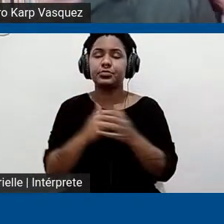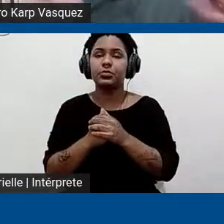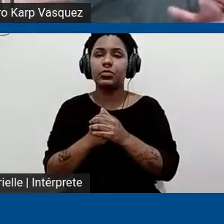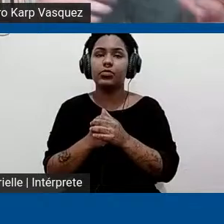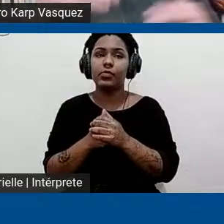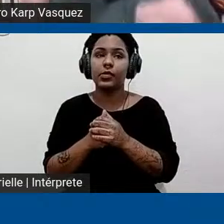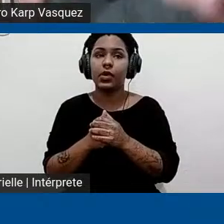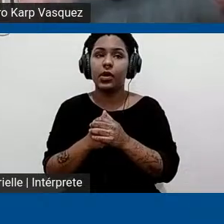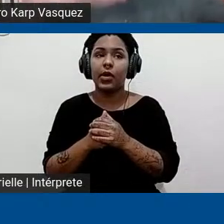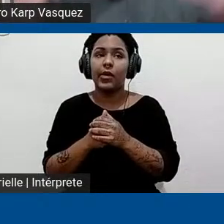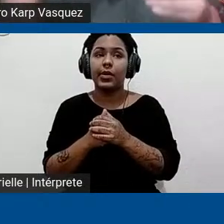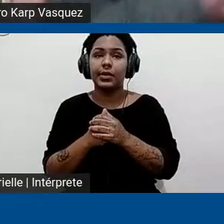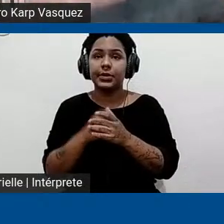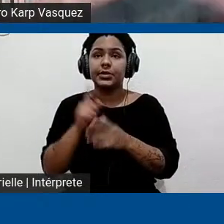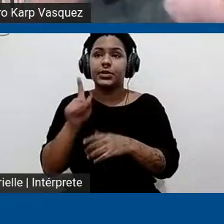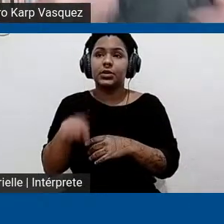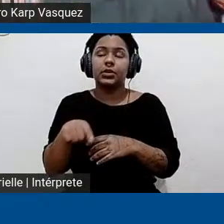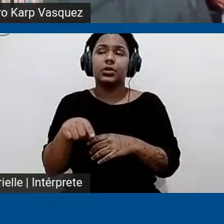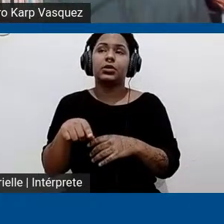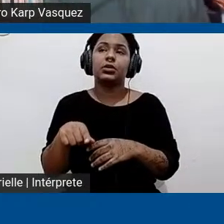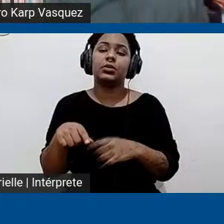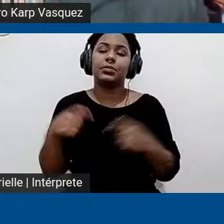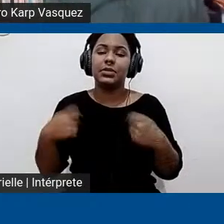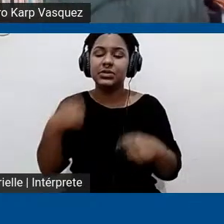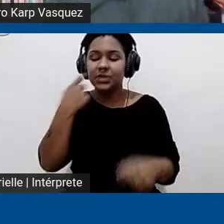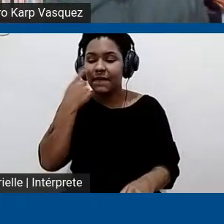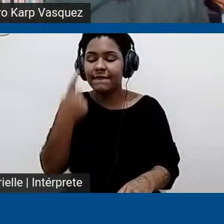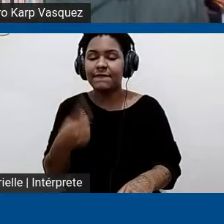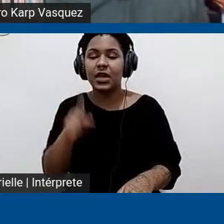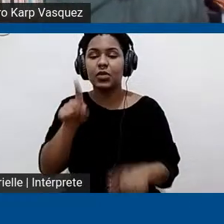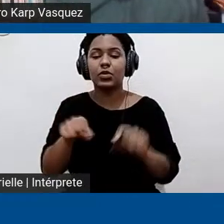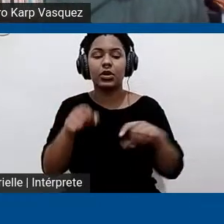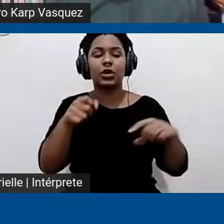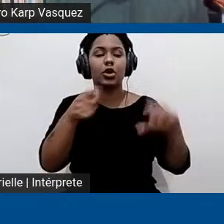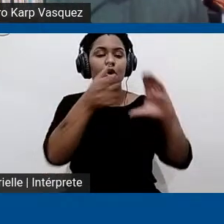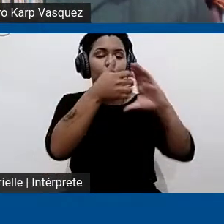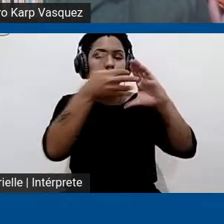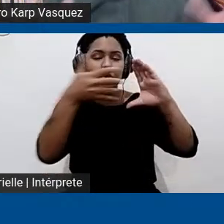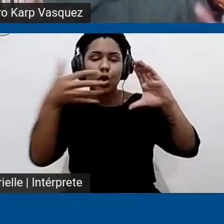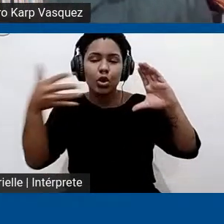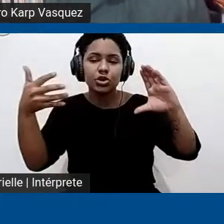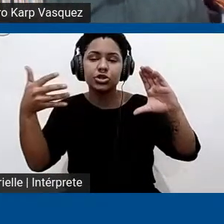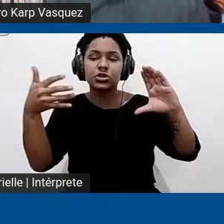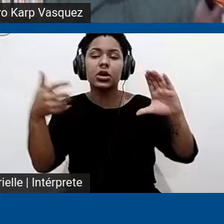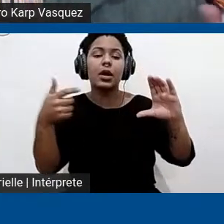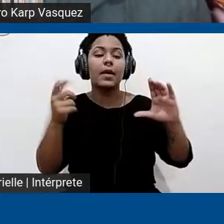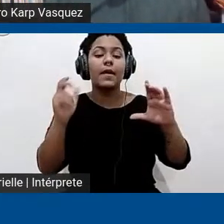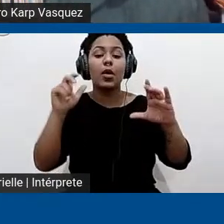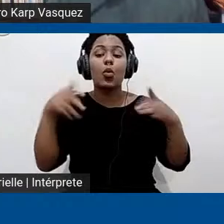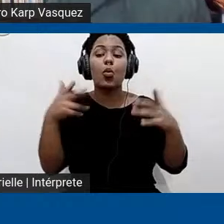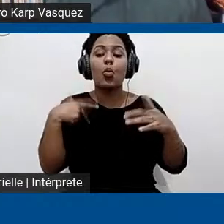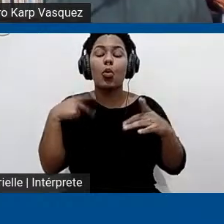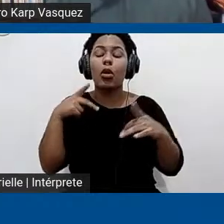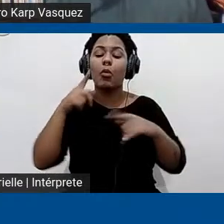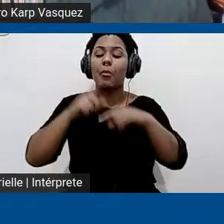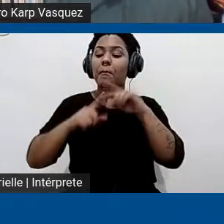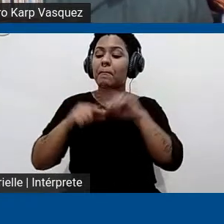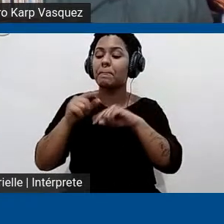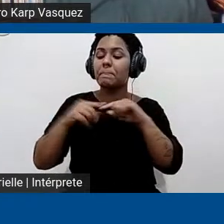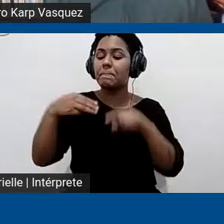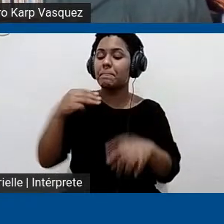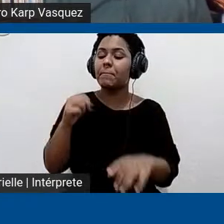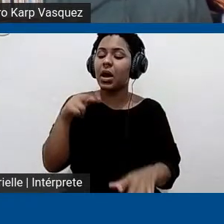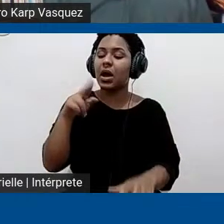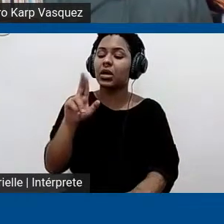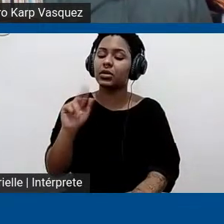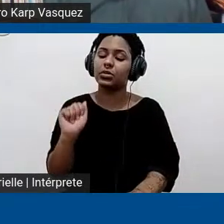Tem que ver assim na cronologia qual foi essa posição desse manual, mas é um dos primeiros.